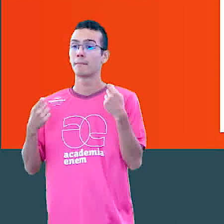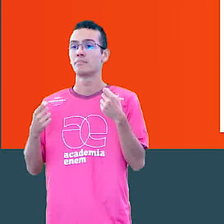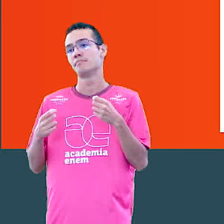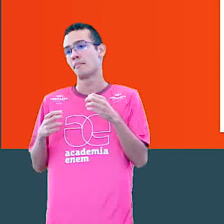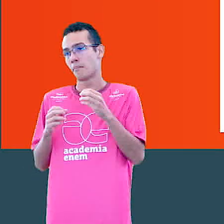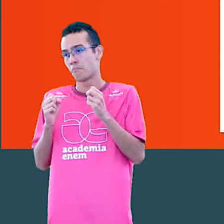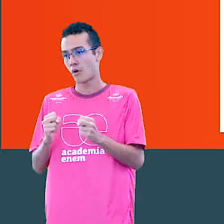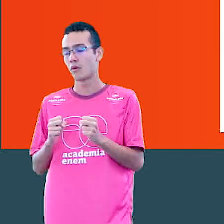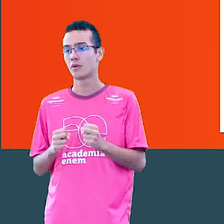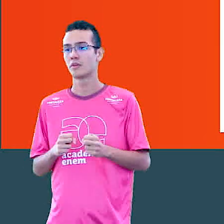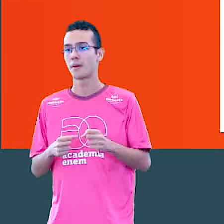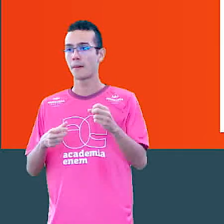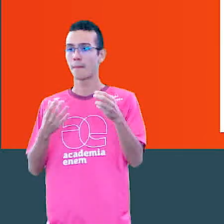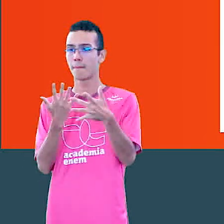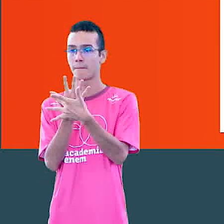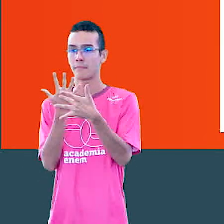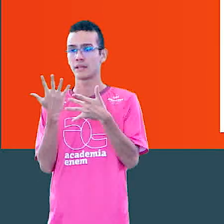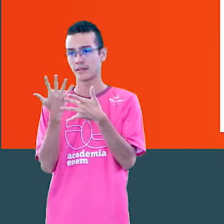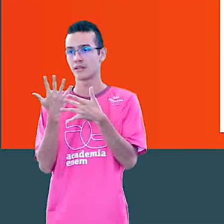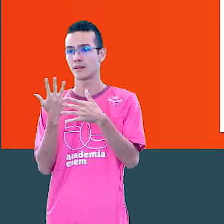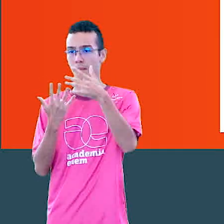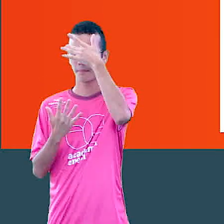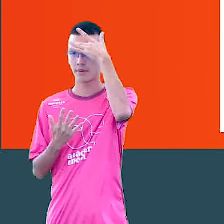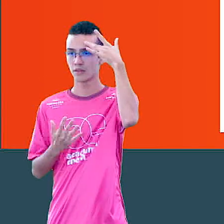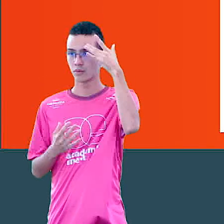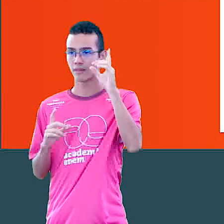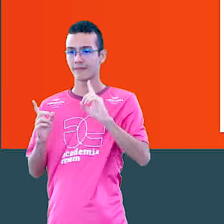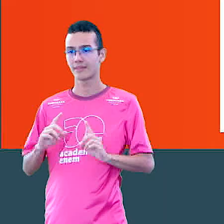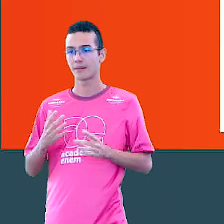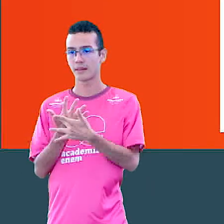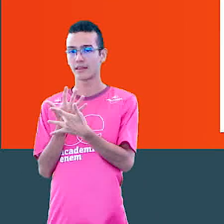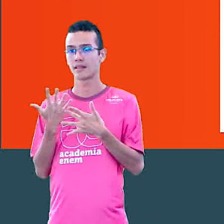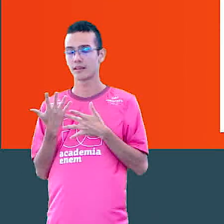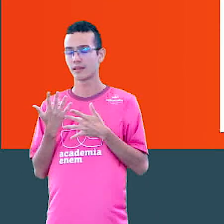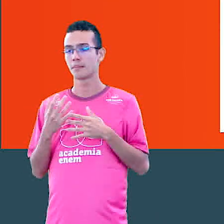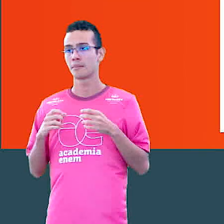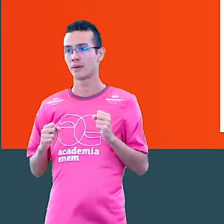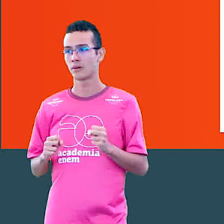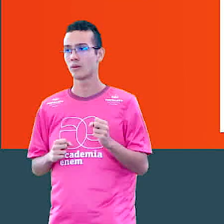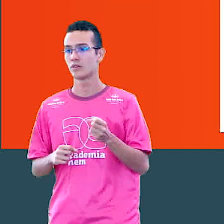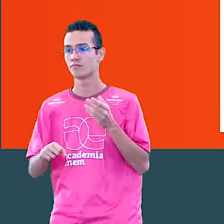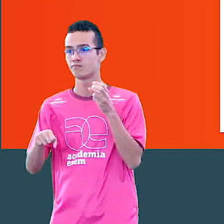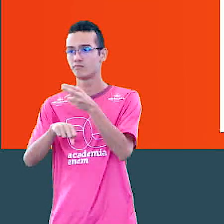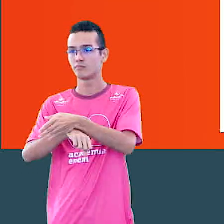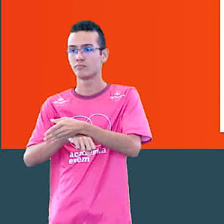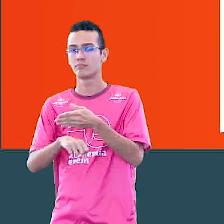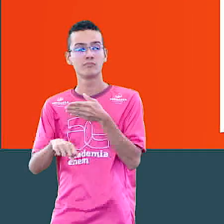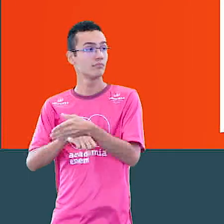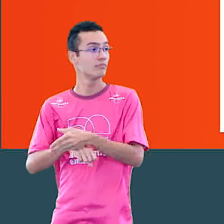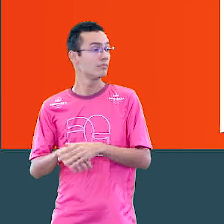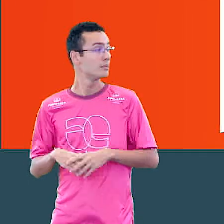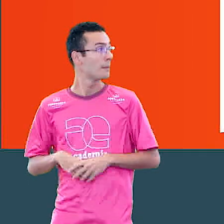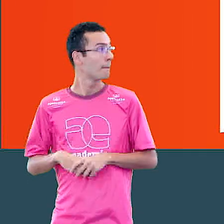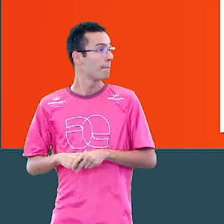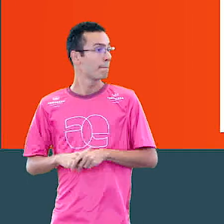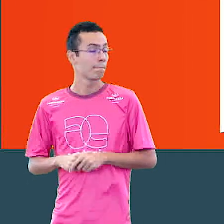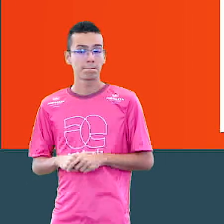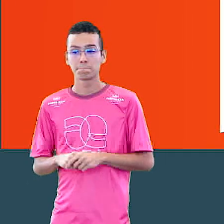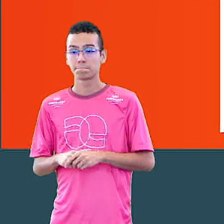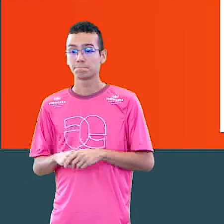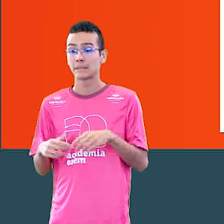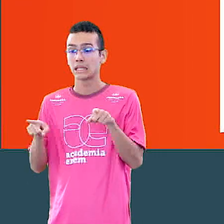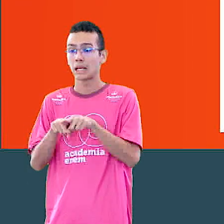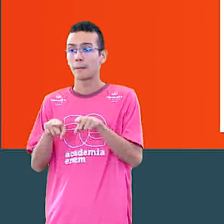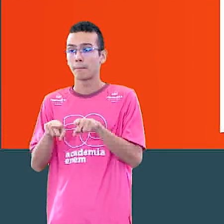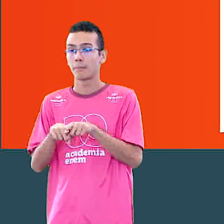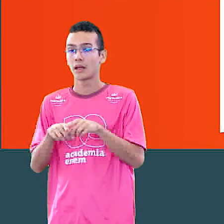com deficiência, é outro critério que pode ajudar, que tem umas vagas específicas para isso. E como é a renda